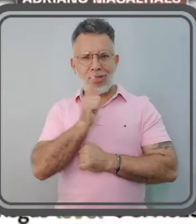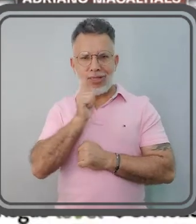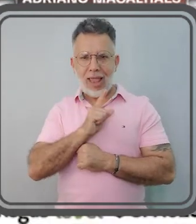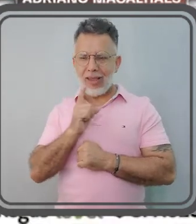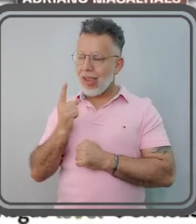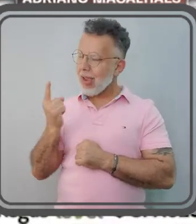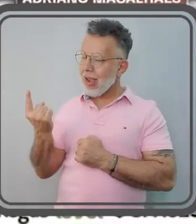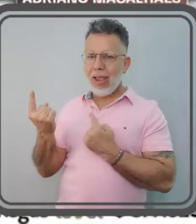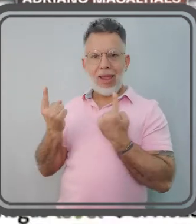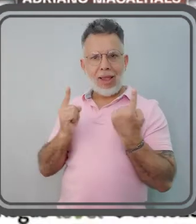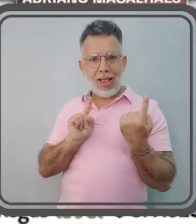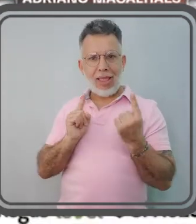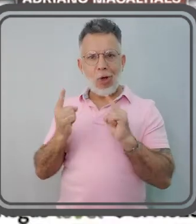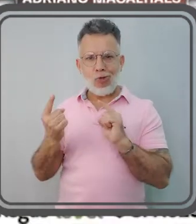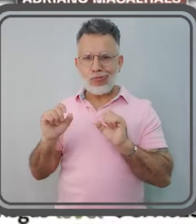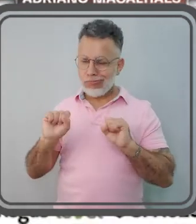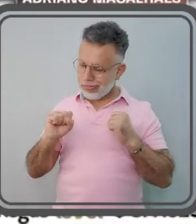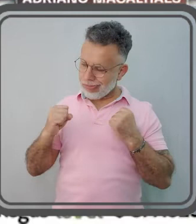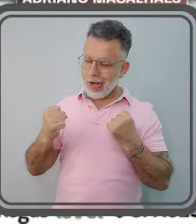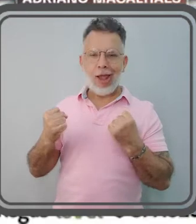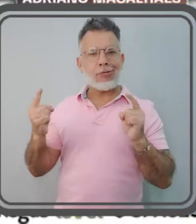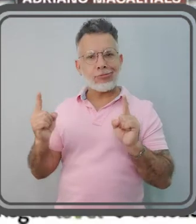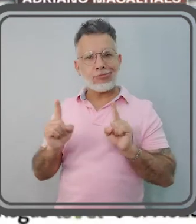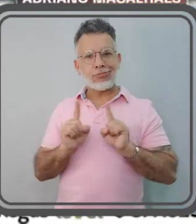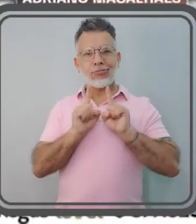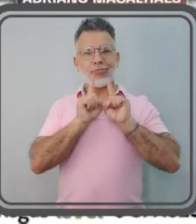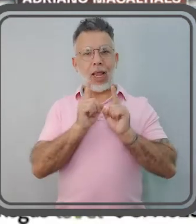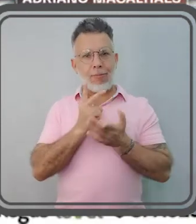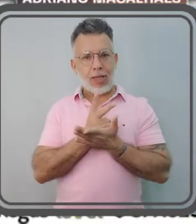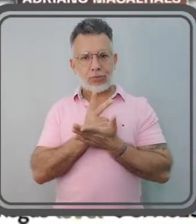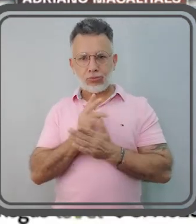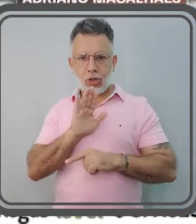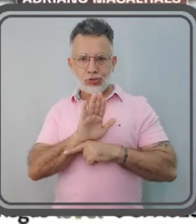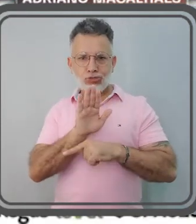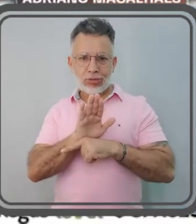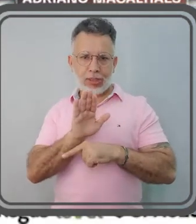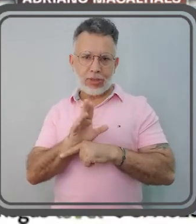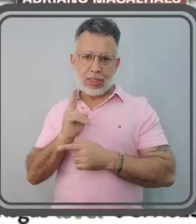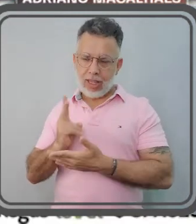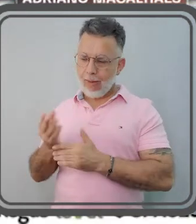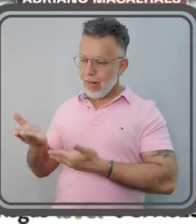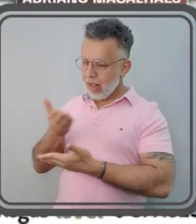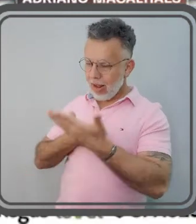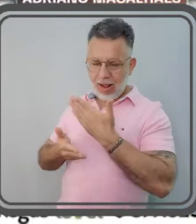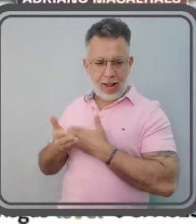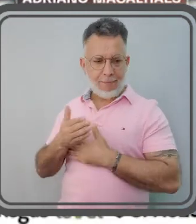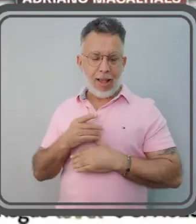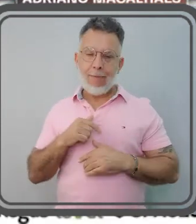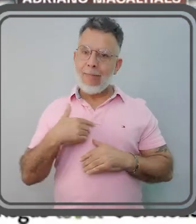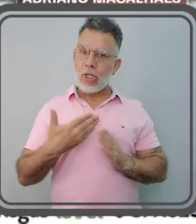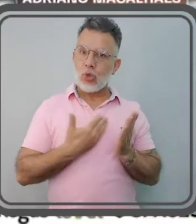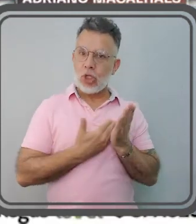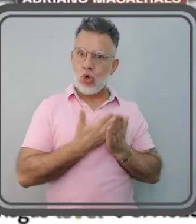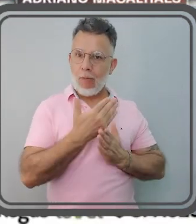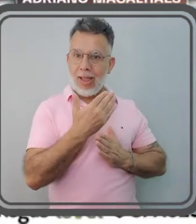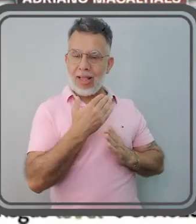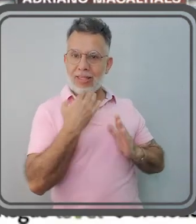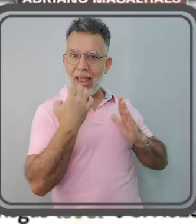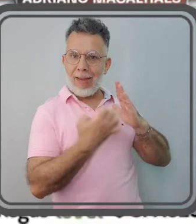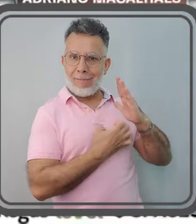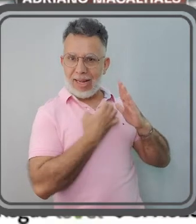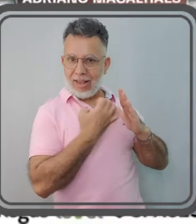um ajudando o outro. Mas, assim, quando a gente começa a Splash, um cara que, assim, me